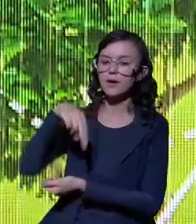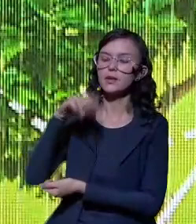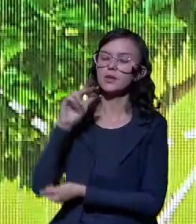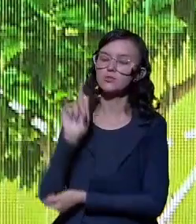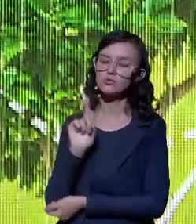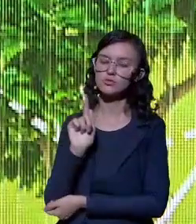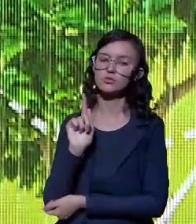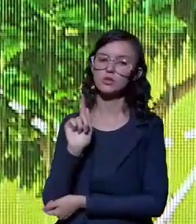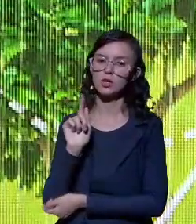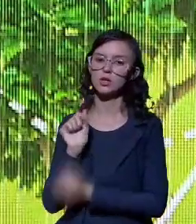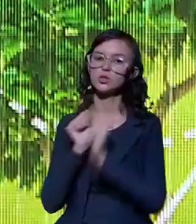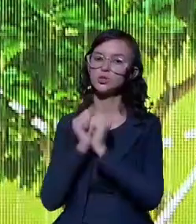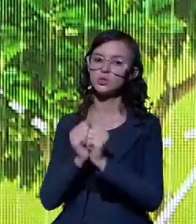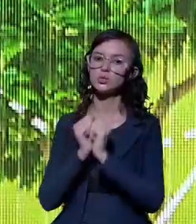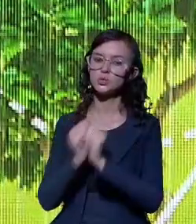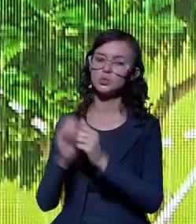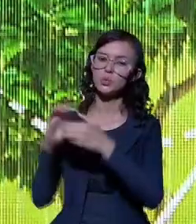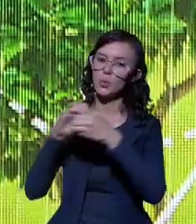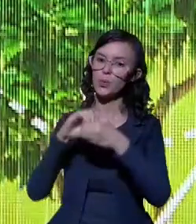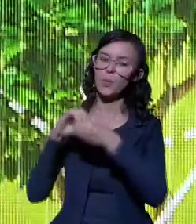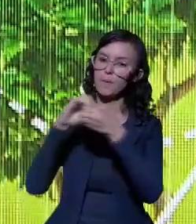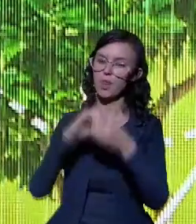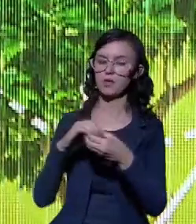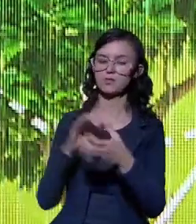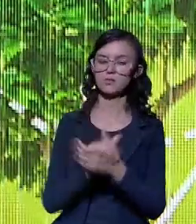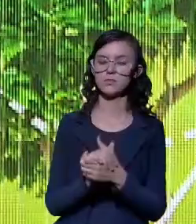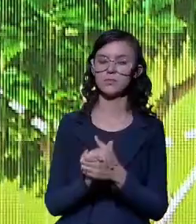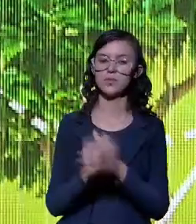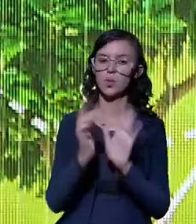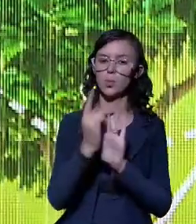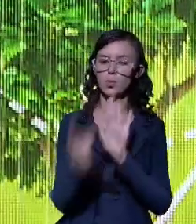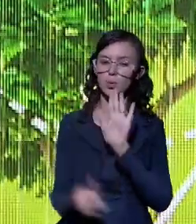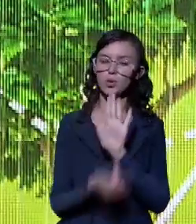junto à corporação. É um projeto que